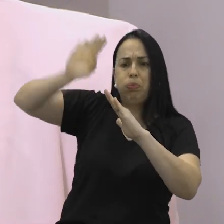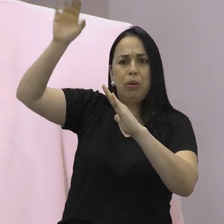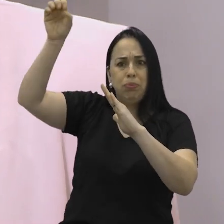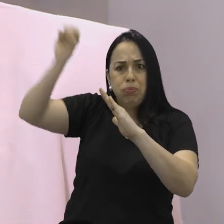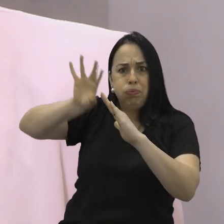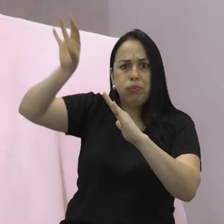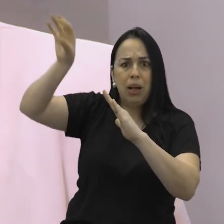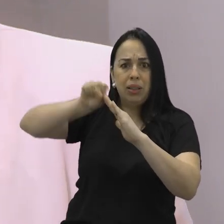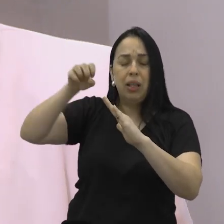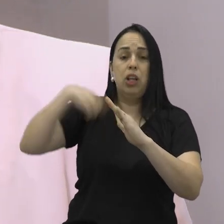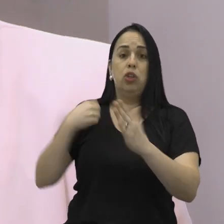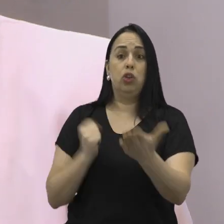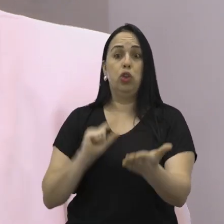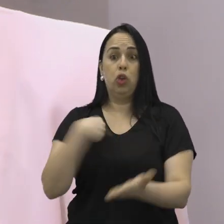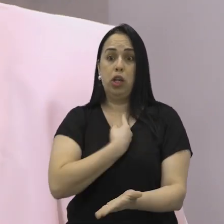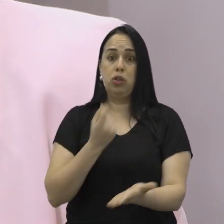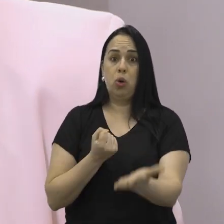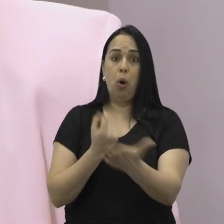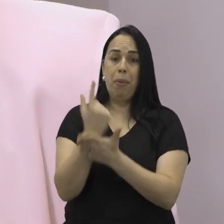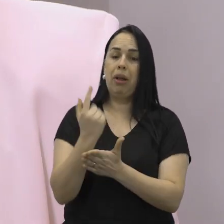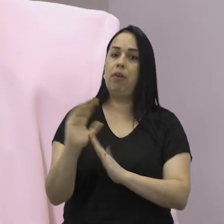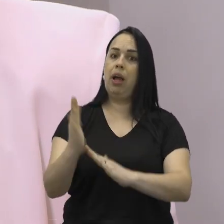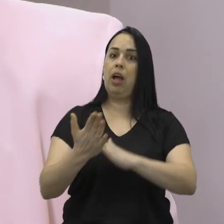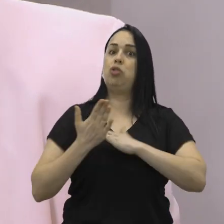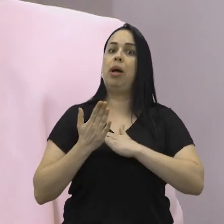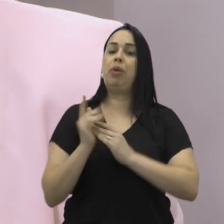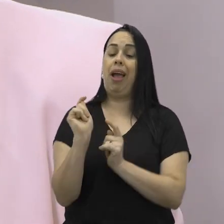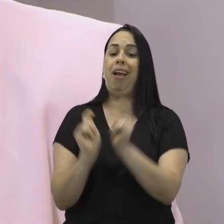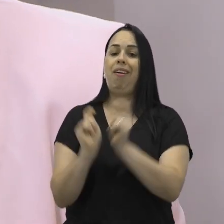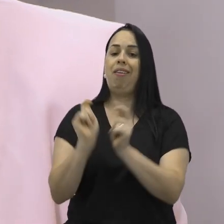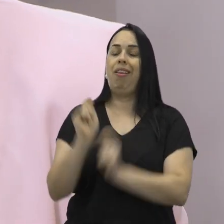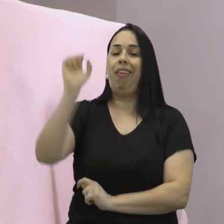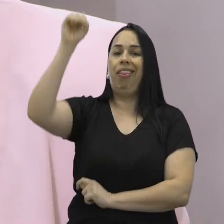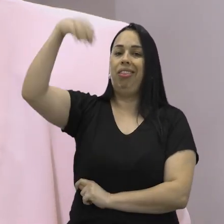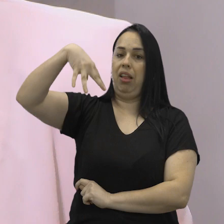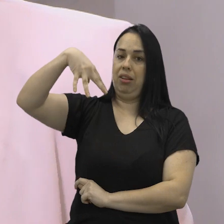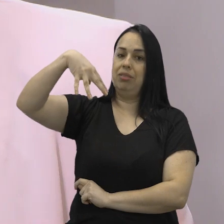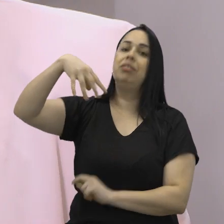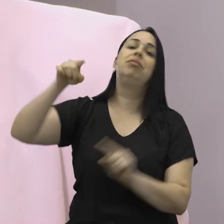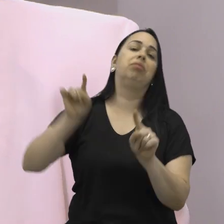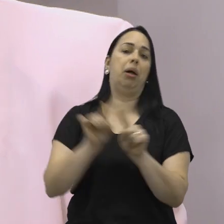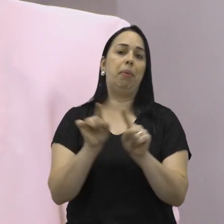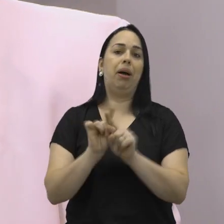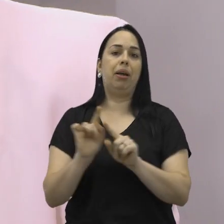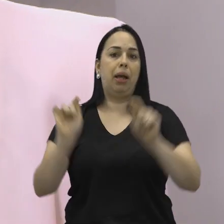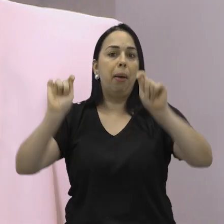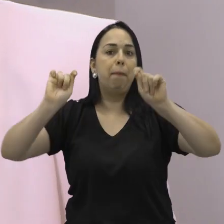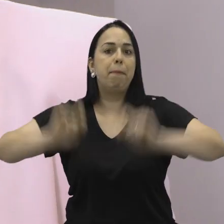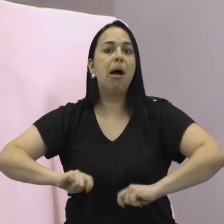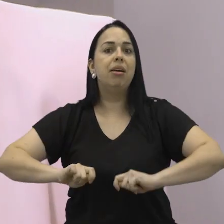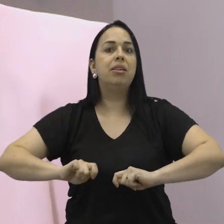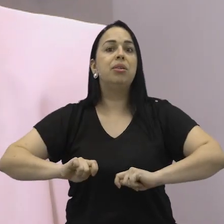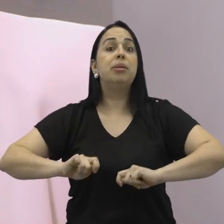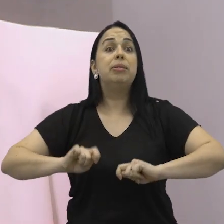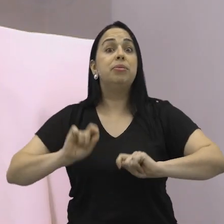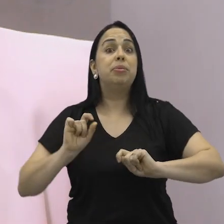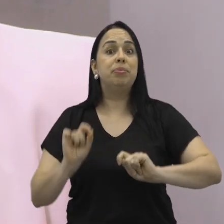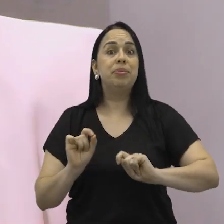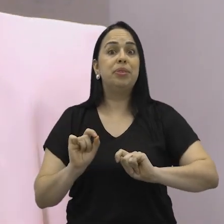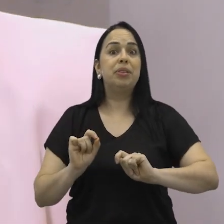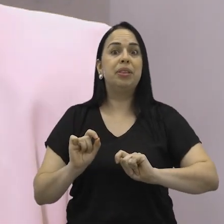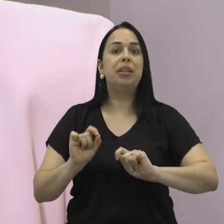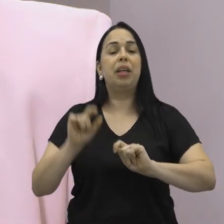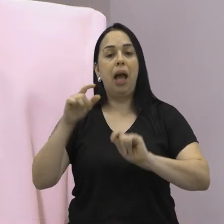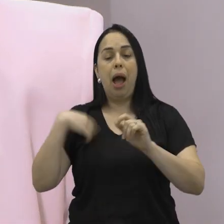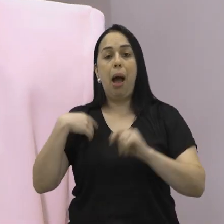uma das nossas próximas aquisições aqui que vai dar uma boa economia na energia e a gente também pode dividir